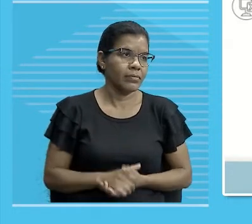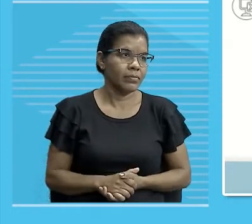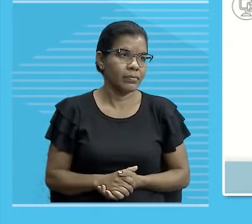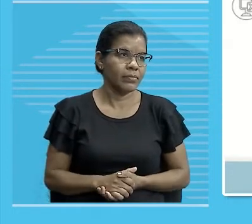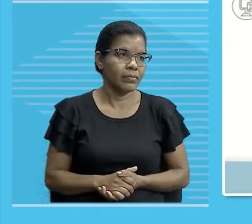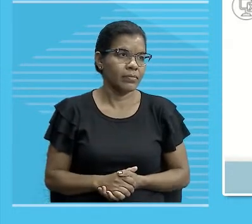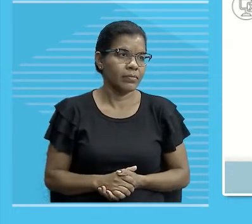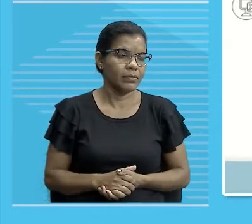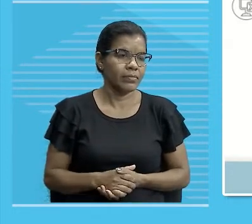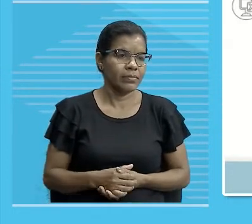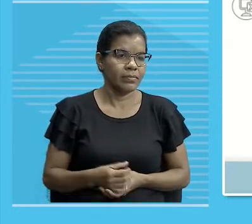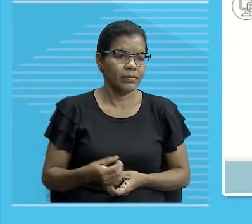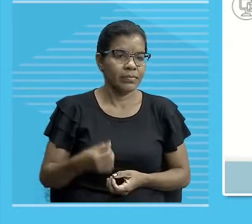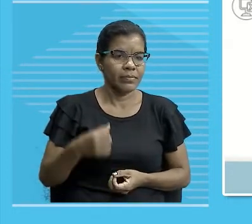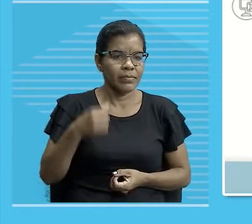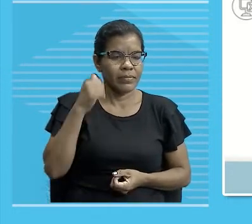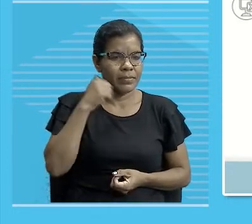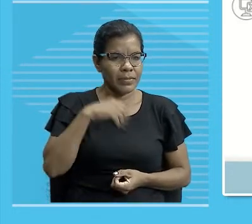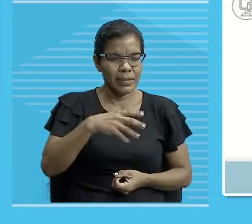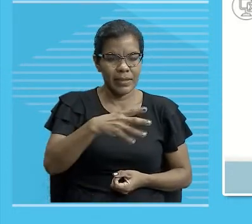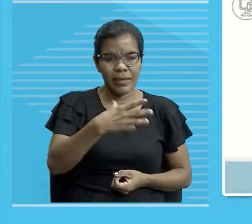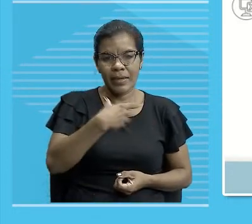E entre os viúvos,